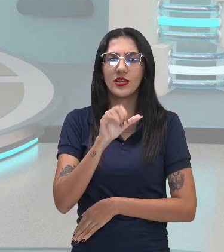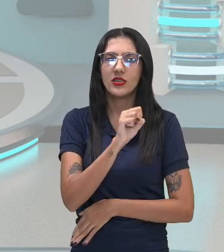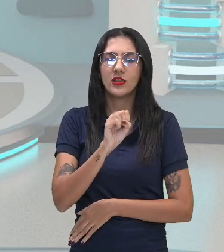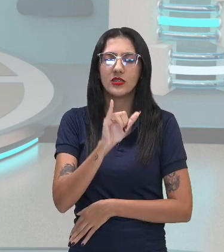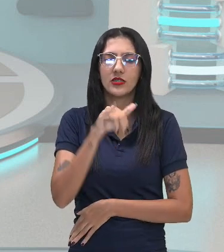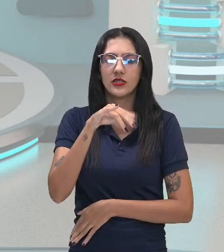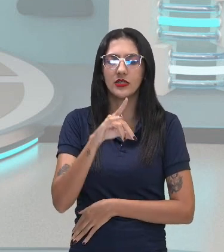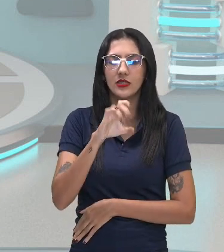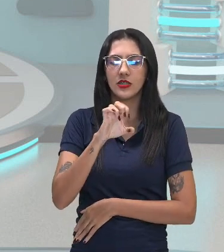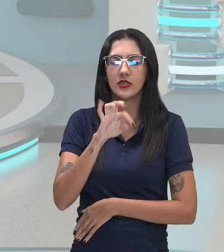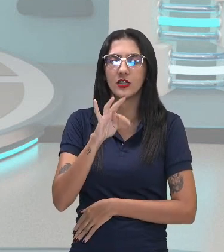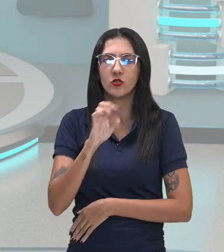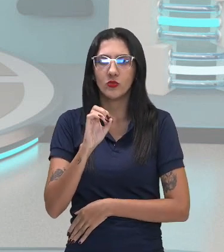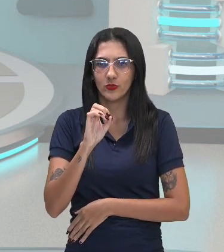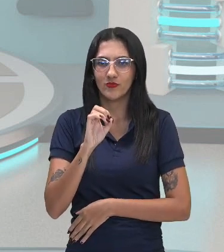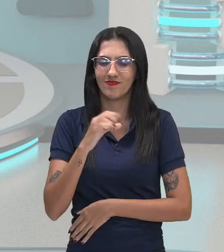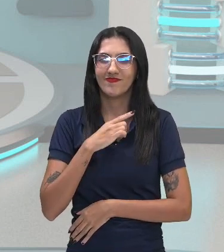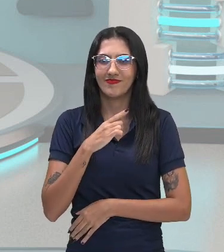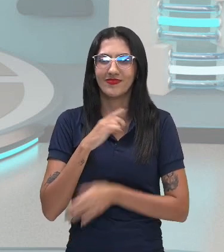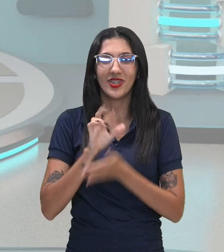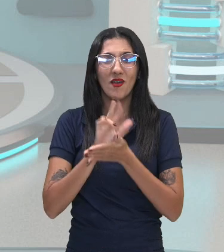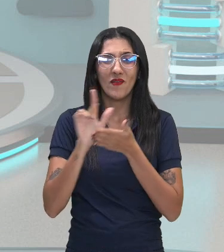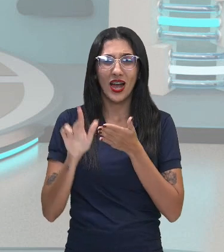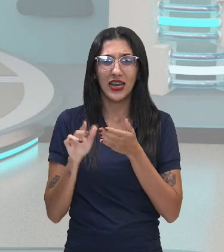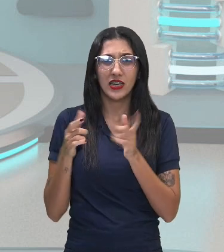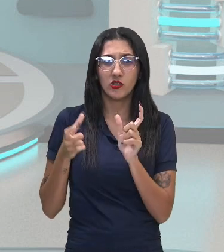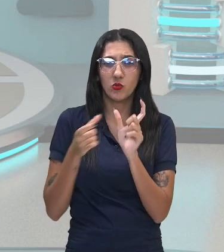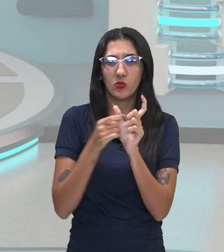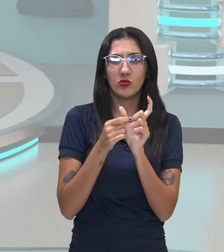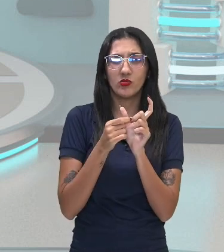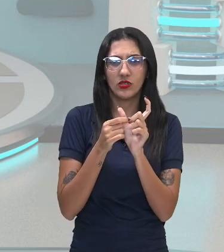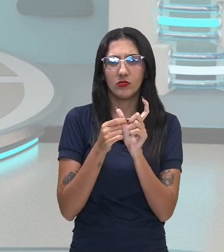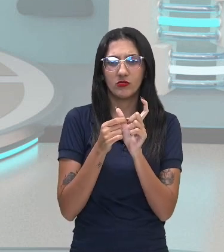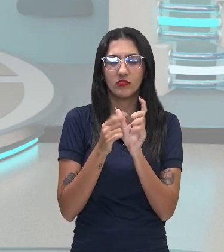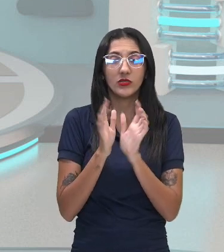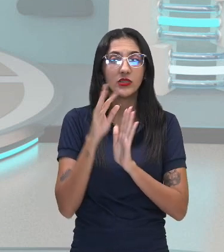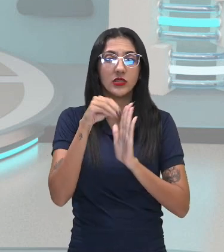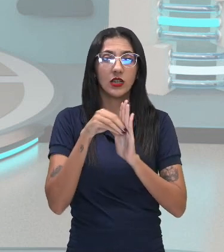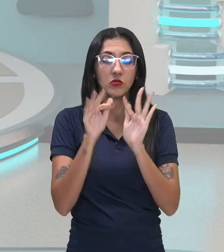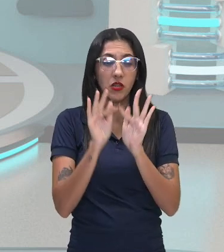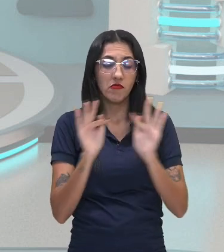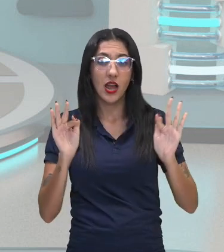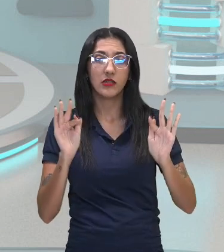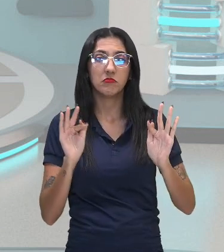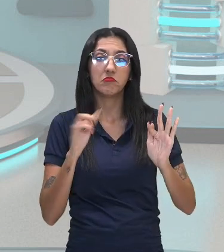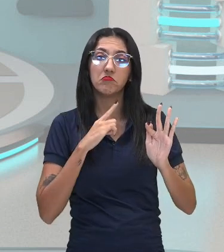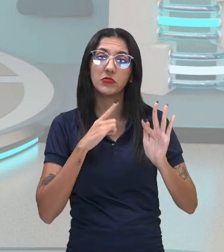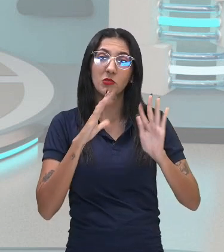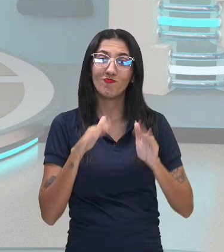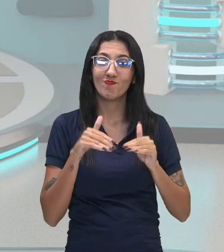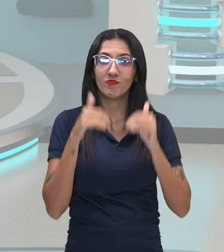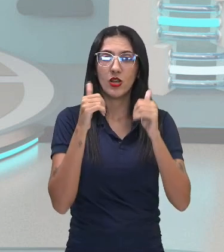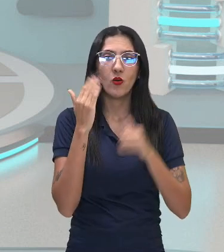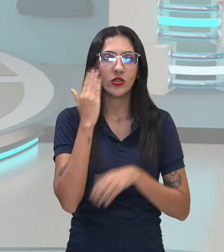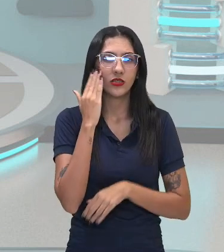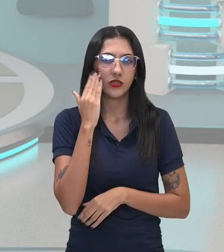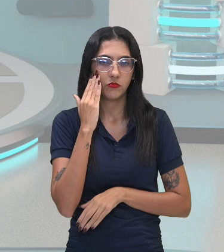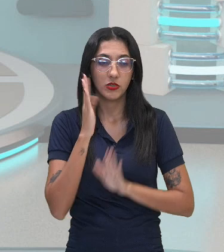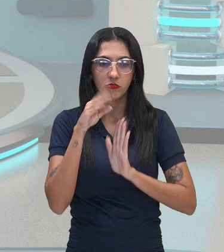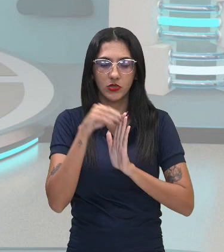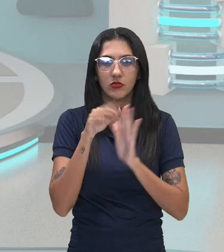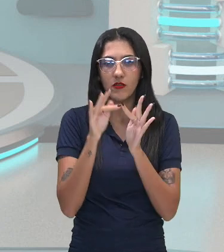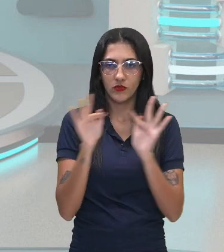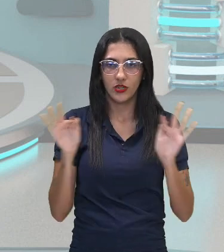essa questão de ter mais conjunções para dar ênfase, para chamar atenção em determinado momento do